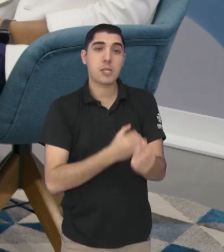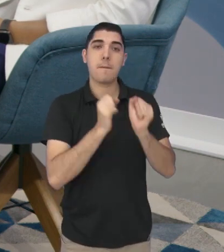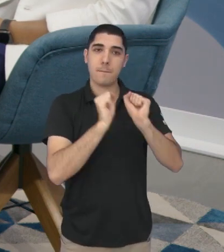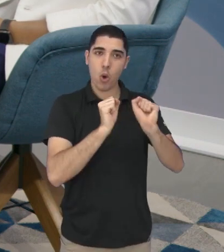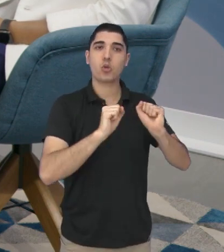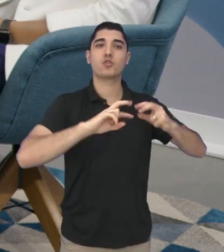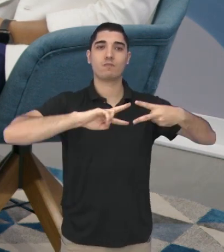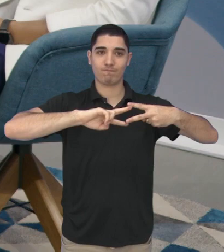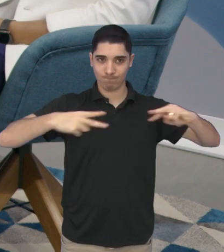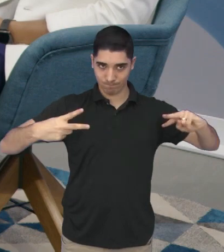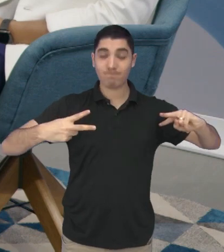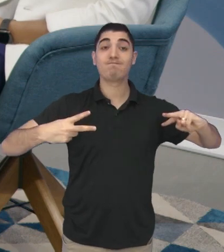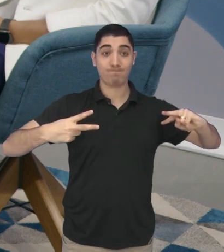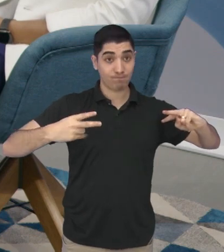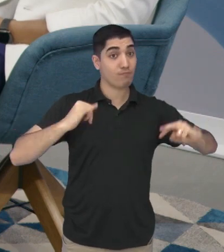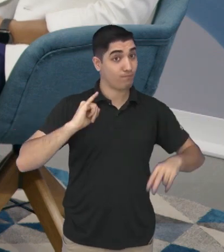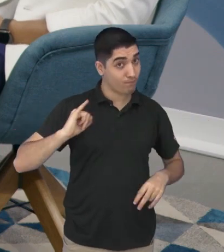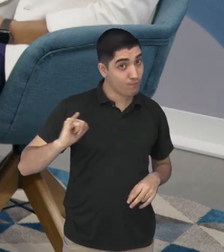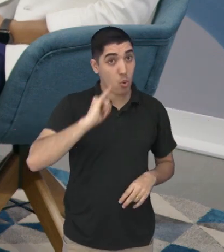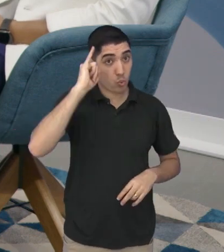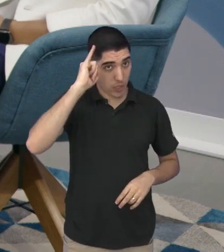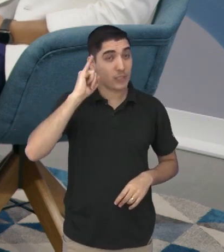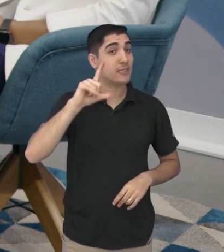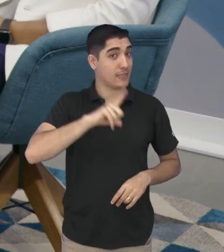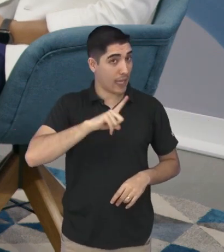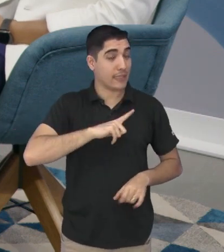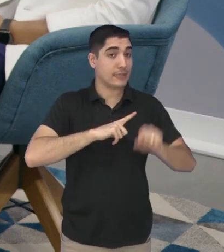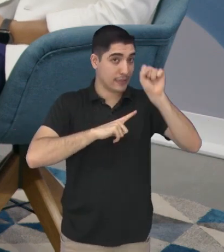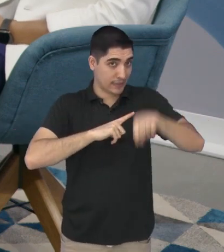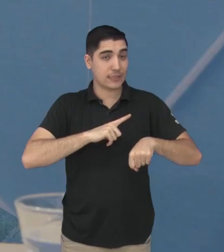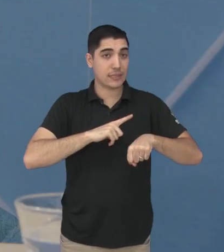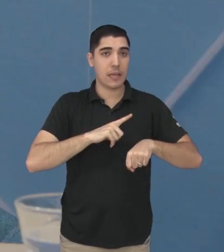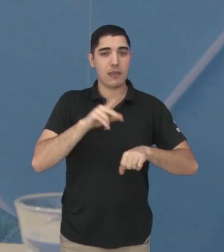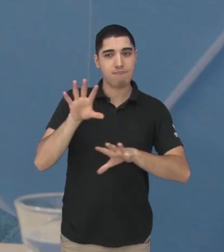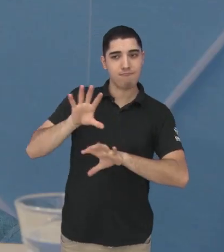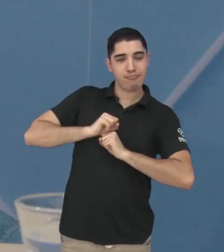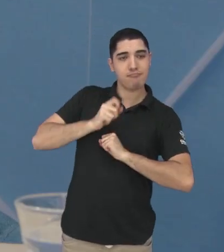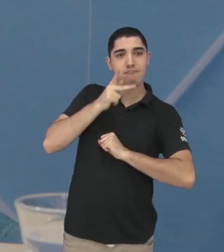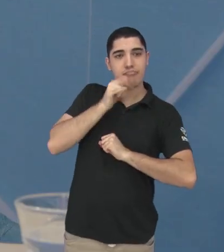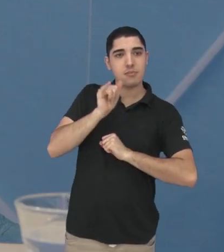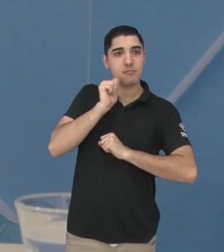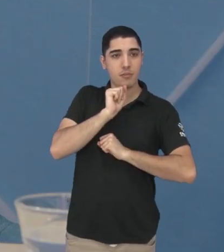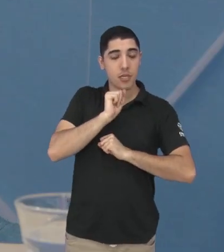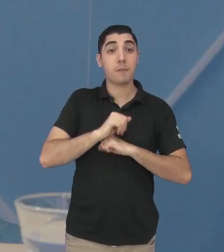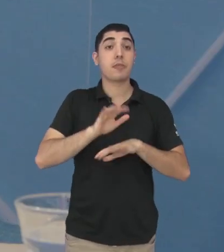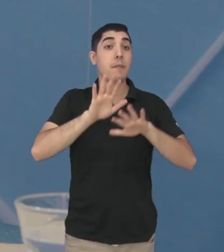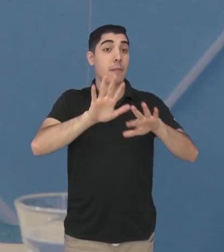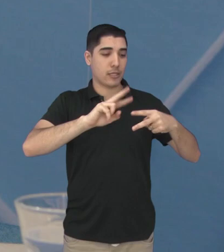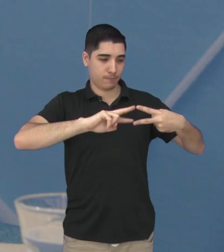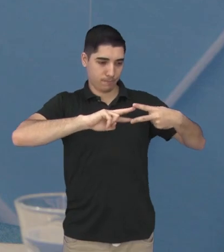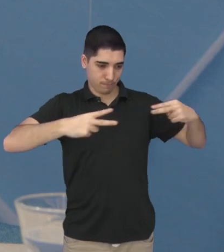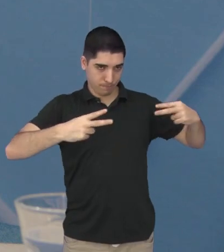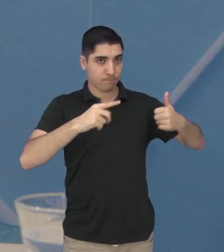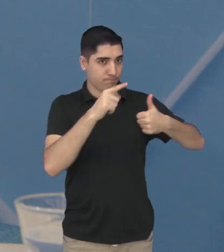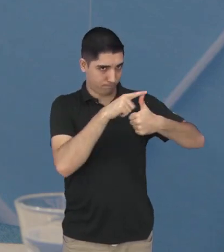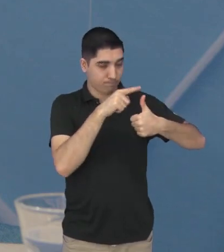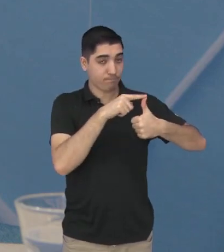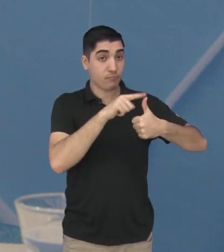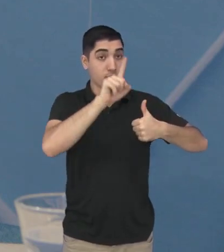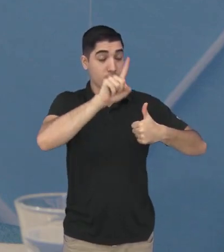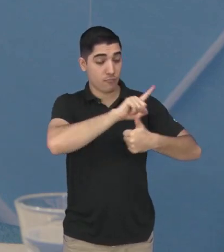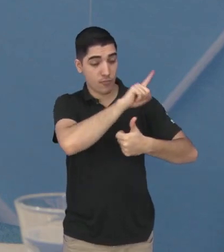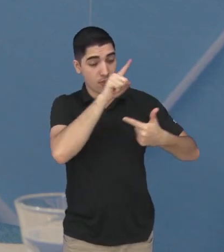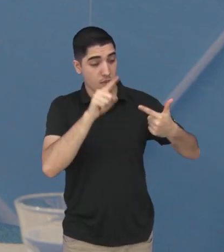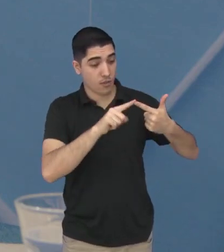uma parcela importante da questão da dependência. Mas, junto com a genética, a gente tem a questão do fator,